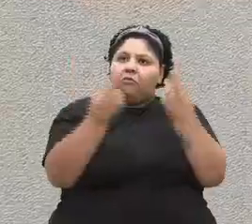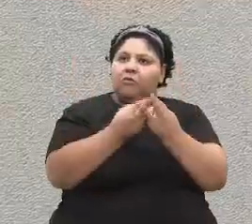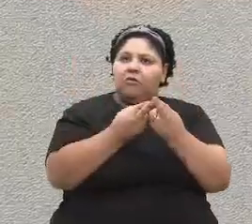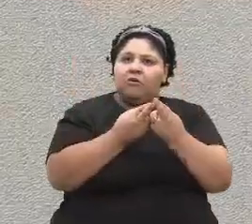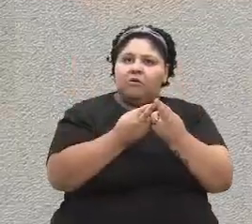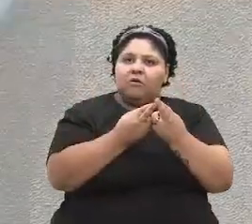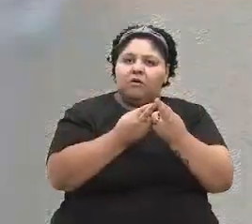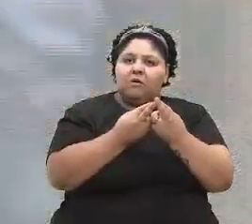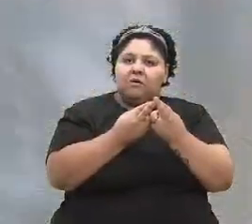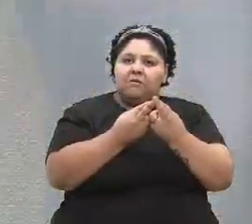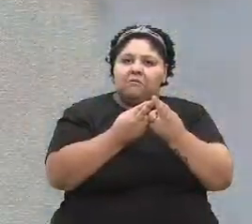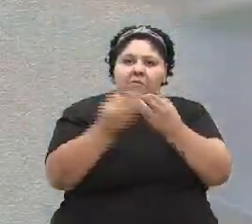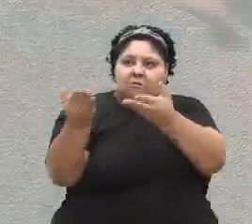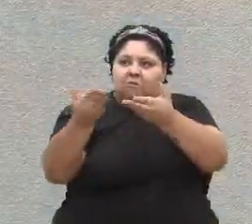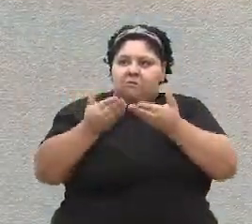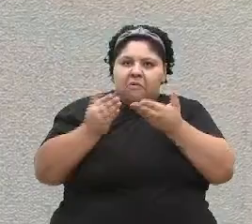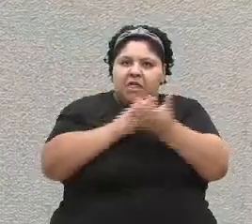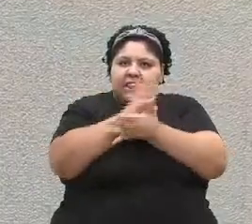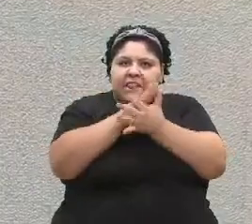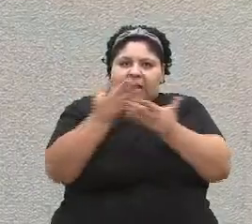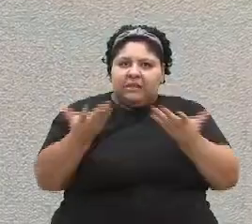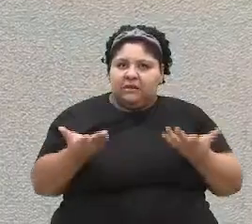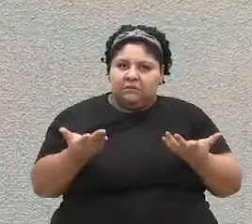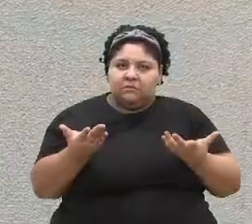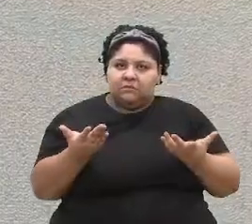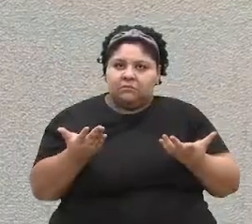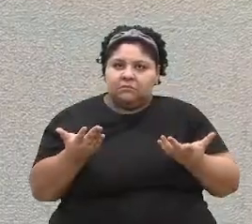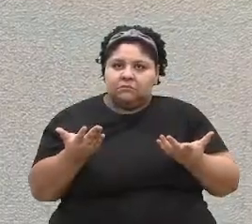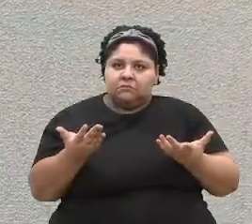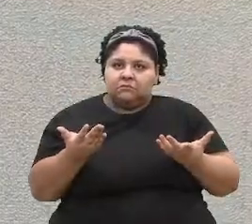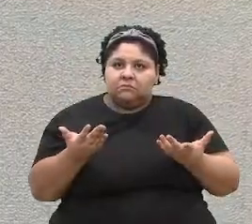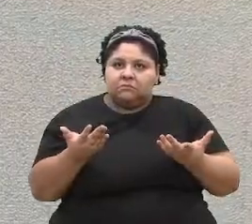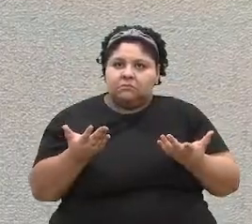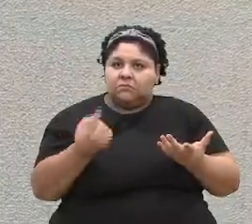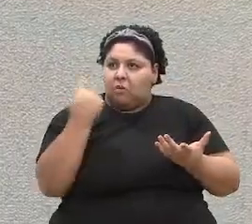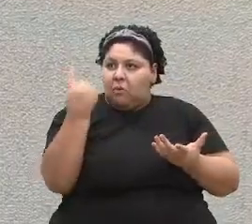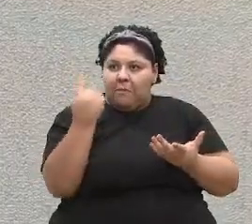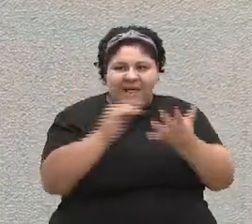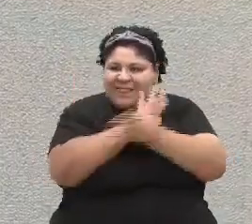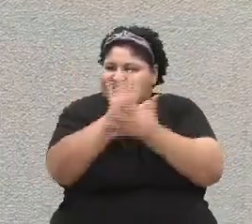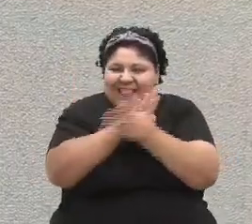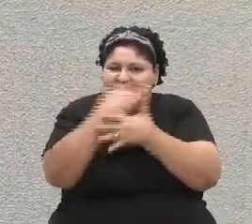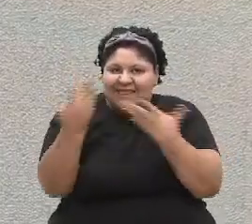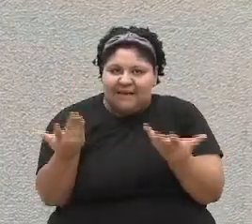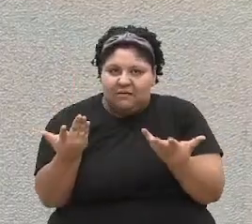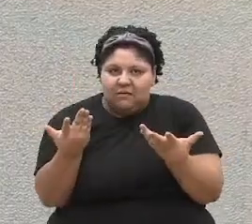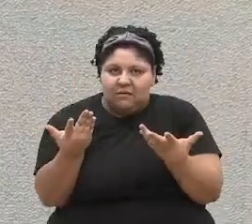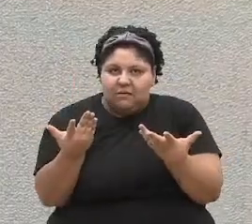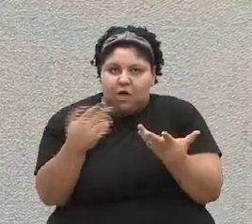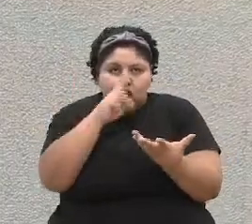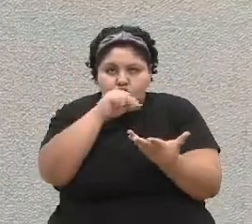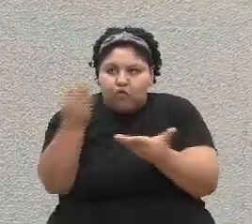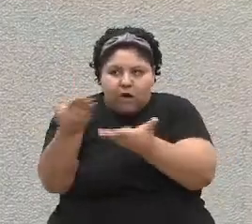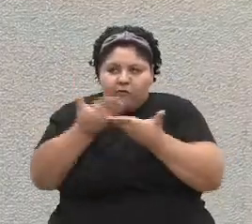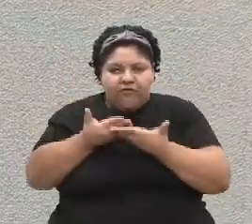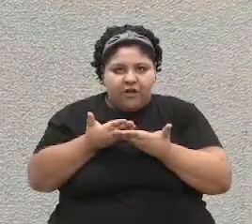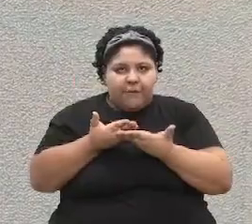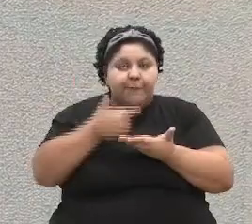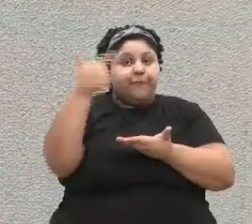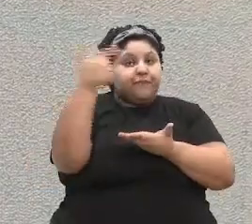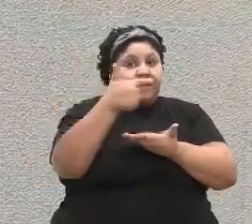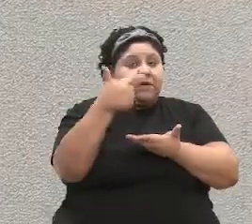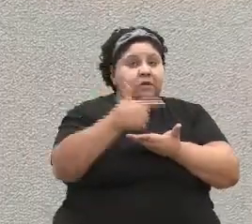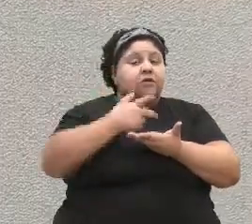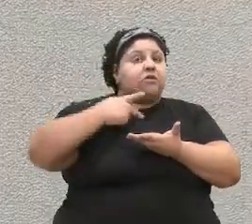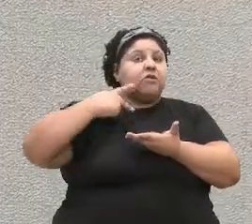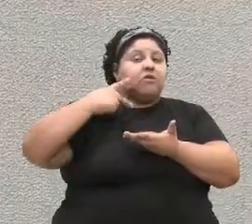vez eu fui convidado. Nenhuma vez, tá? Não uma, nenhuma. Primeiro. Segundo lugar, eu falei com o senador